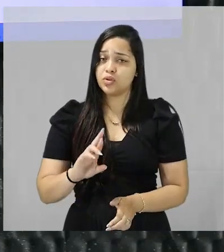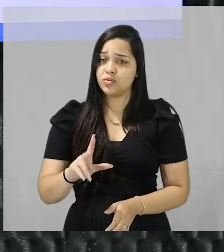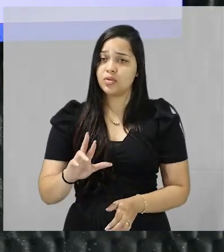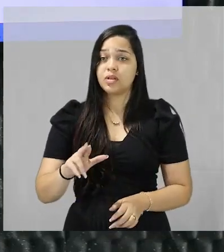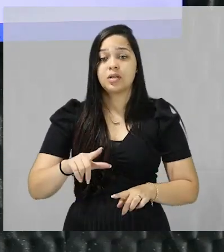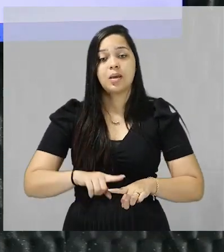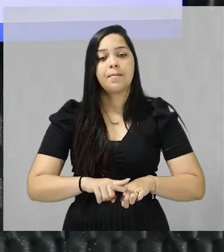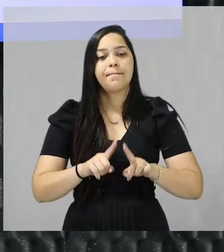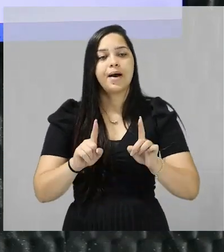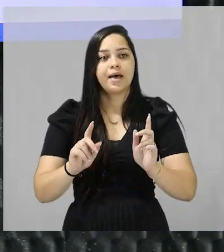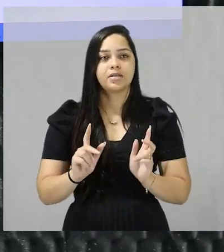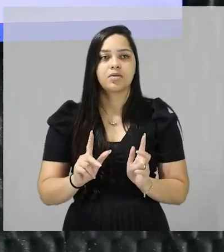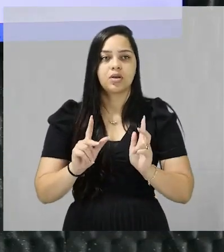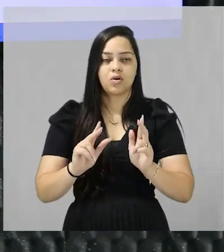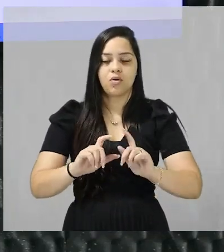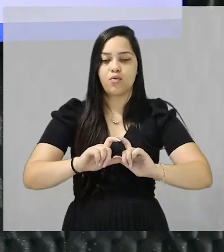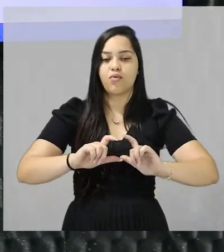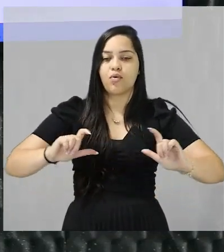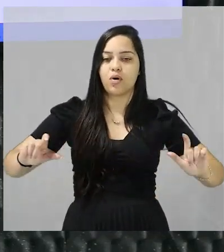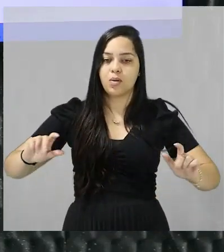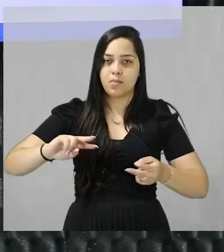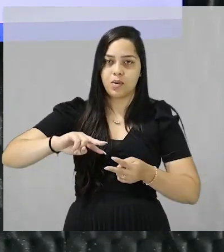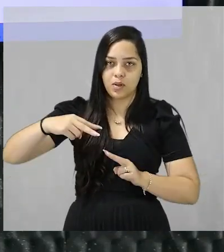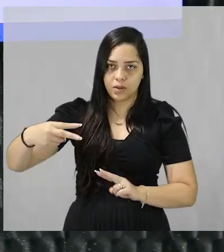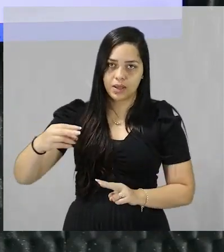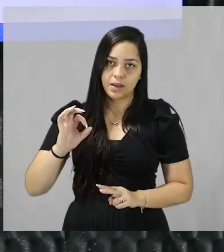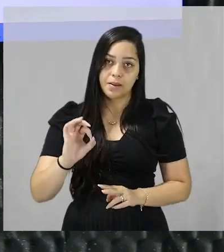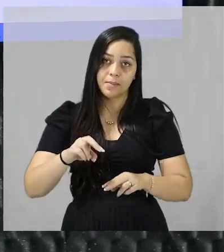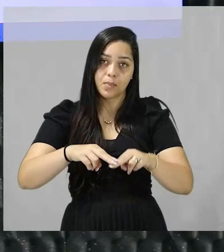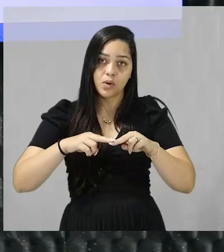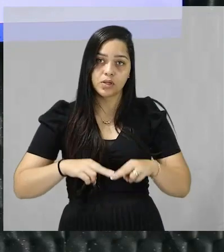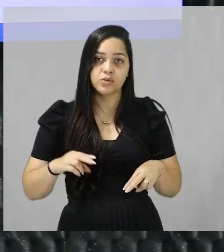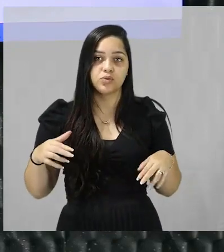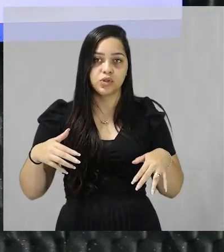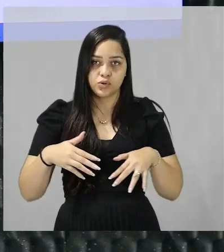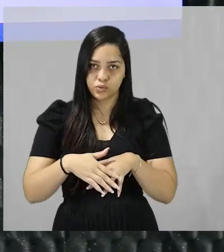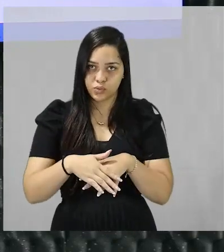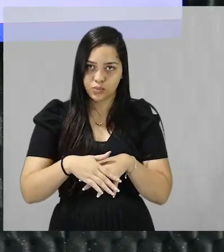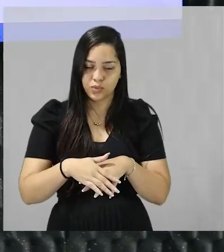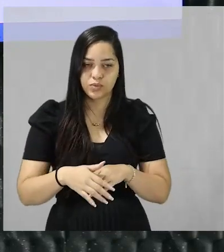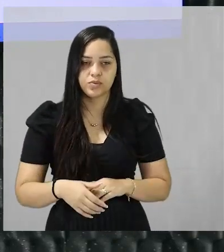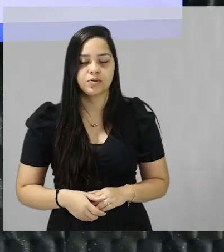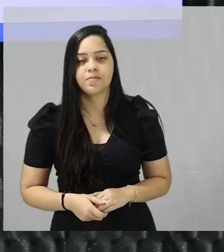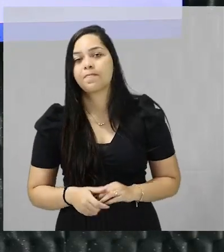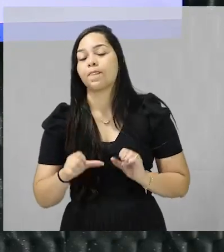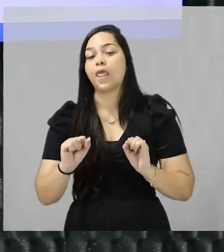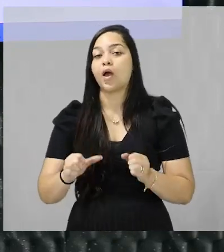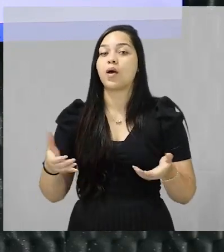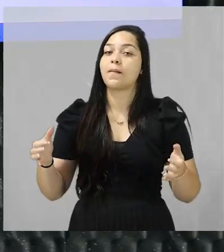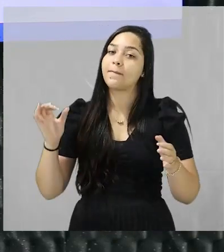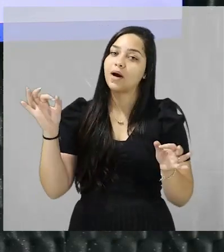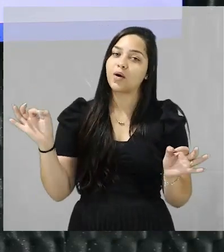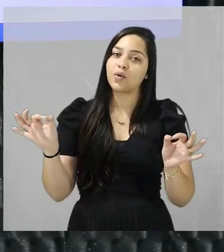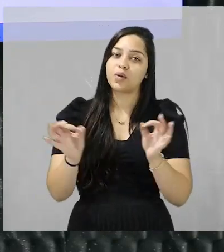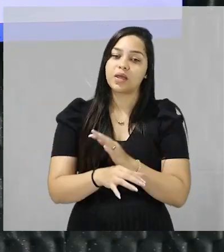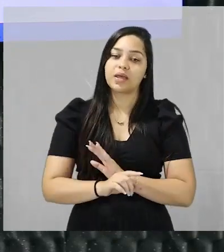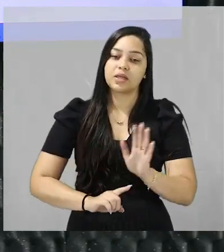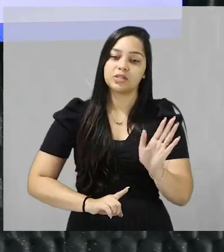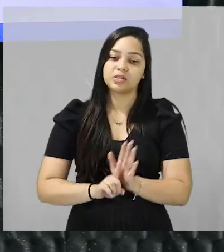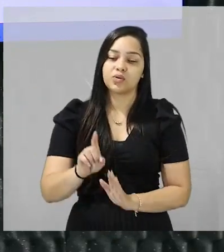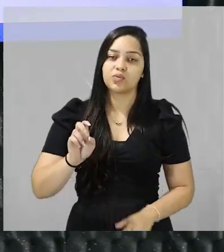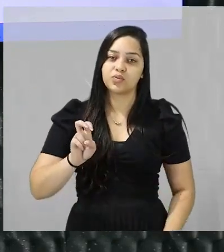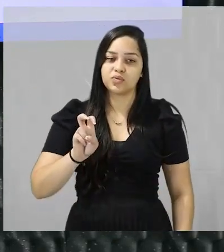com a mesma fórmula molecular, portanto são isômeros. Turminha, para fechar, questão número